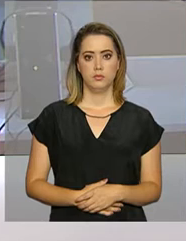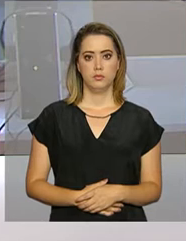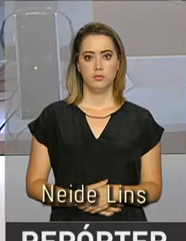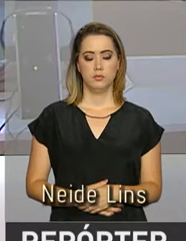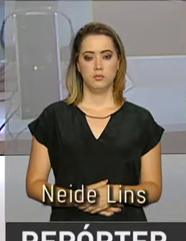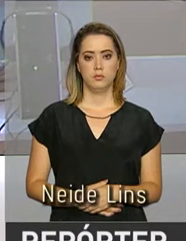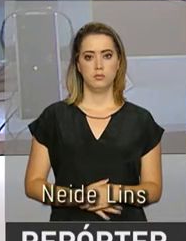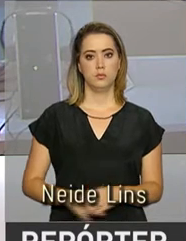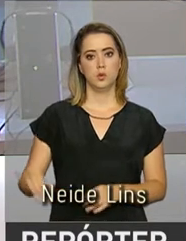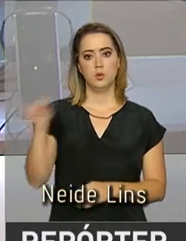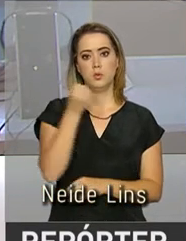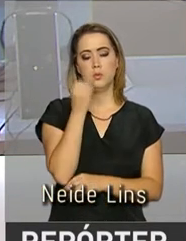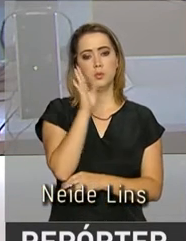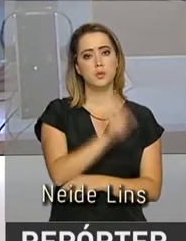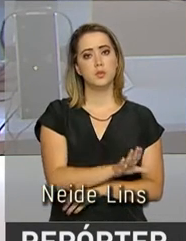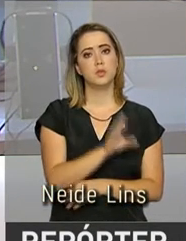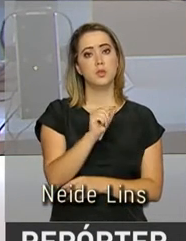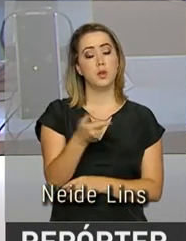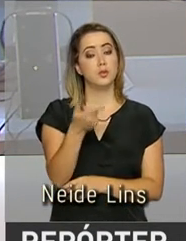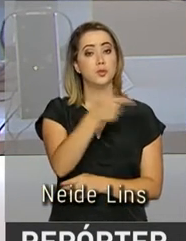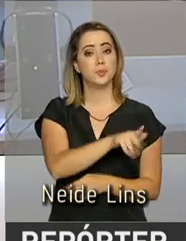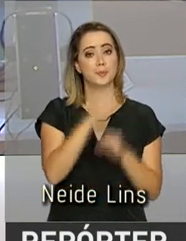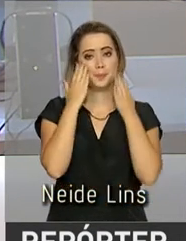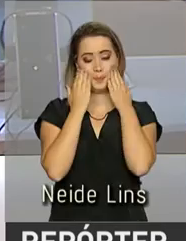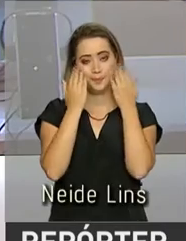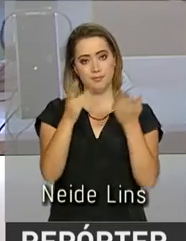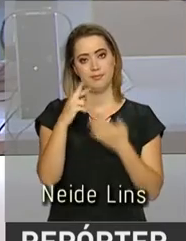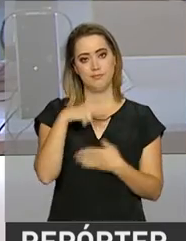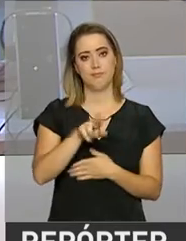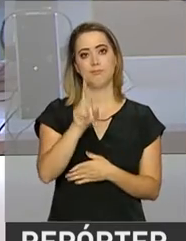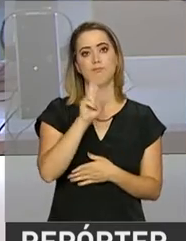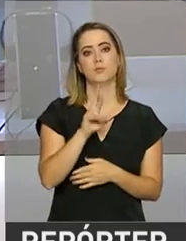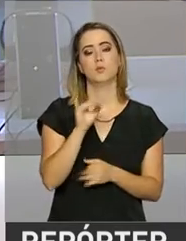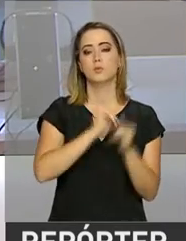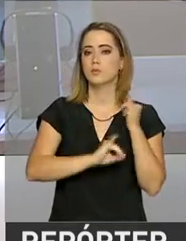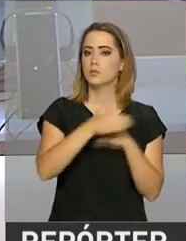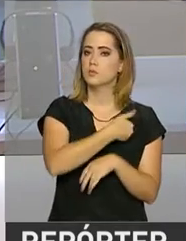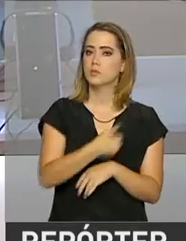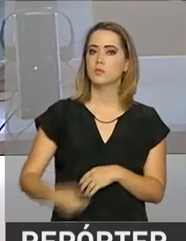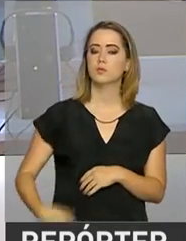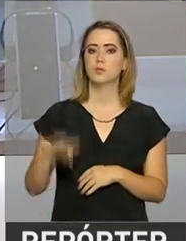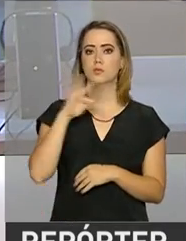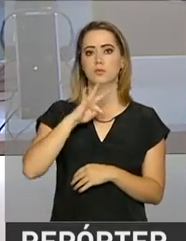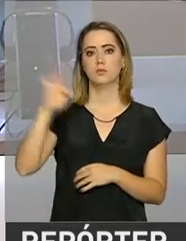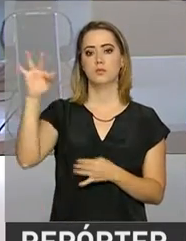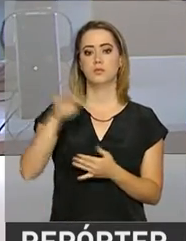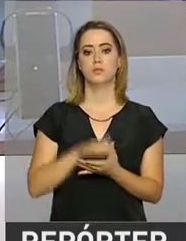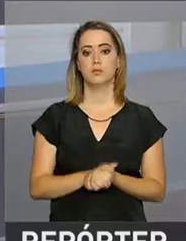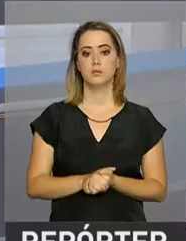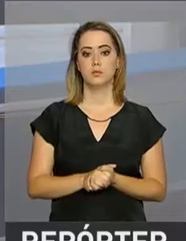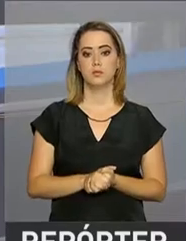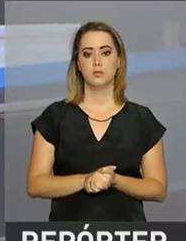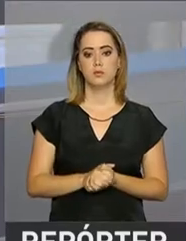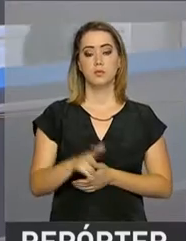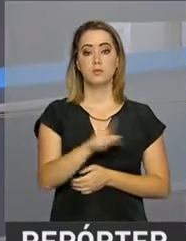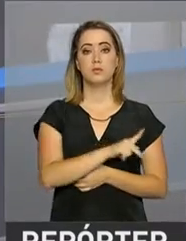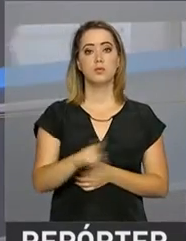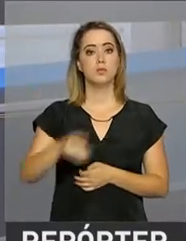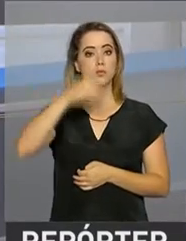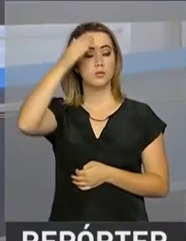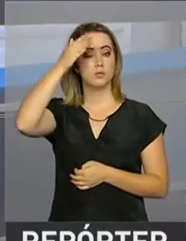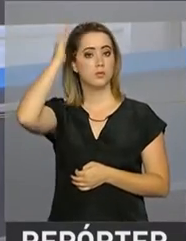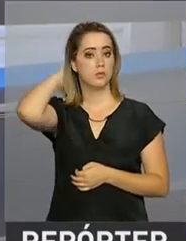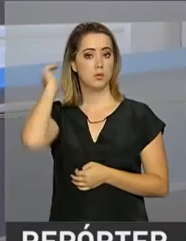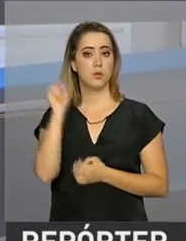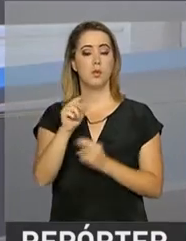olá boa tarde no ar mais uma edição do repórter nbr com as notícias do governo federal o presidente